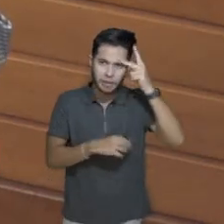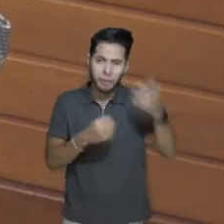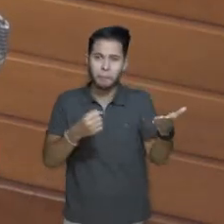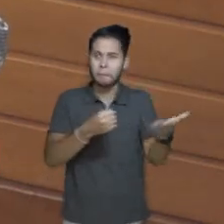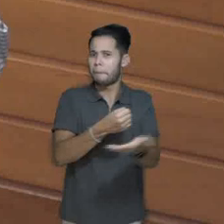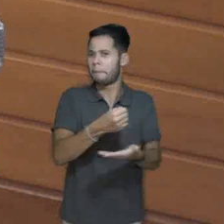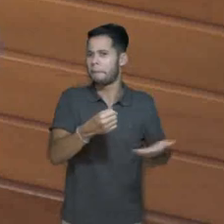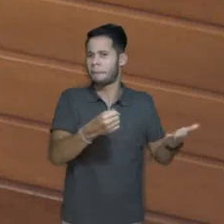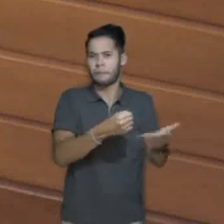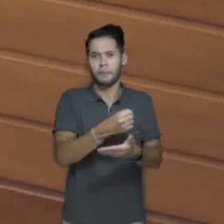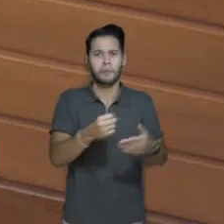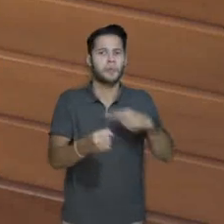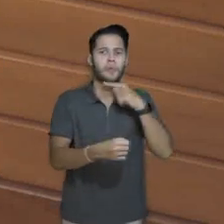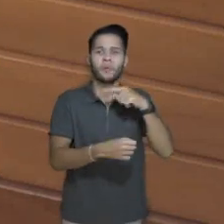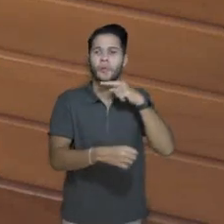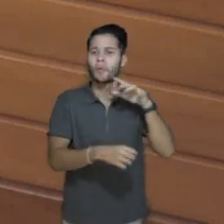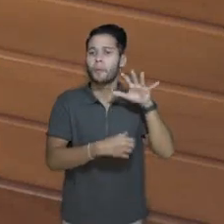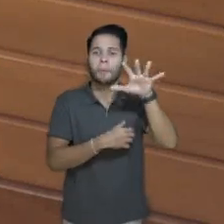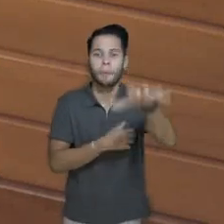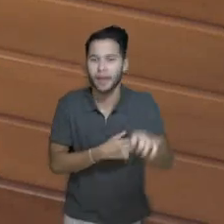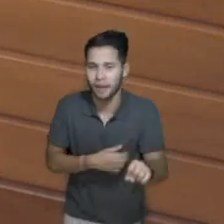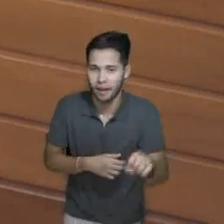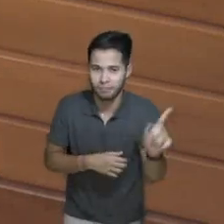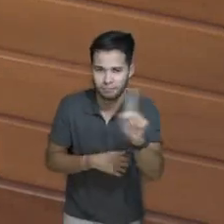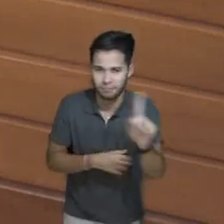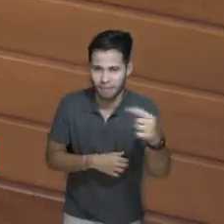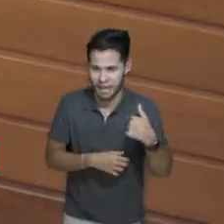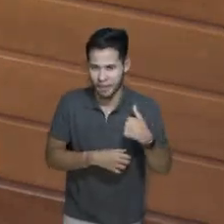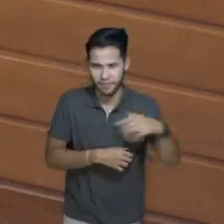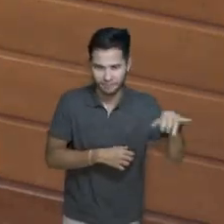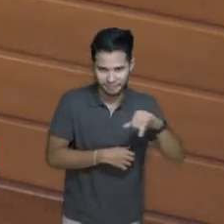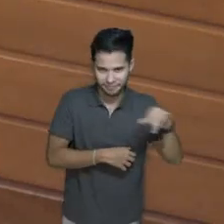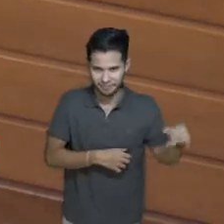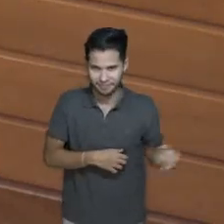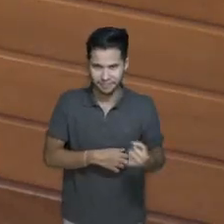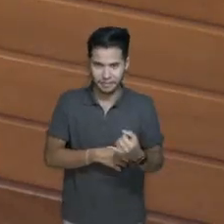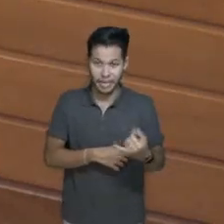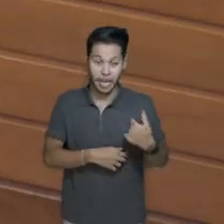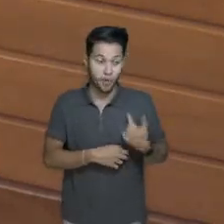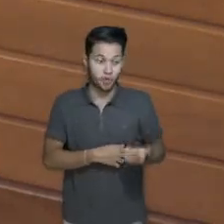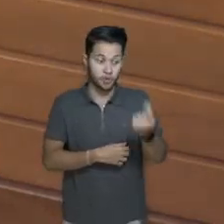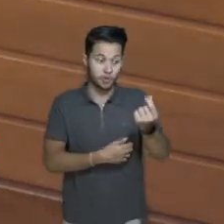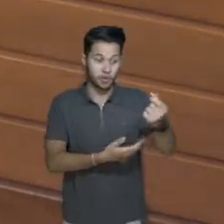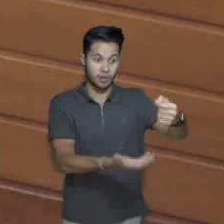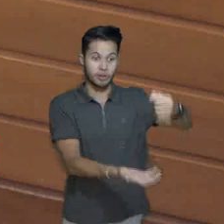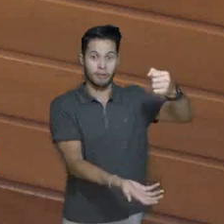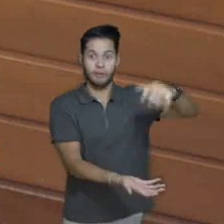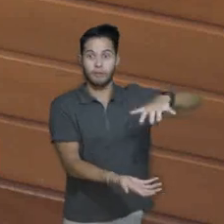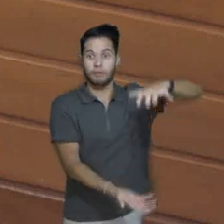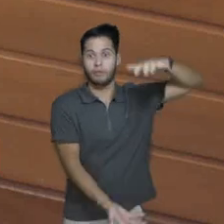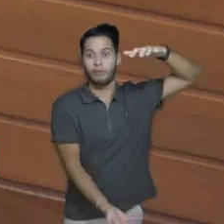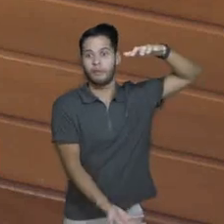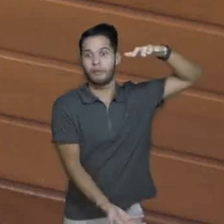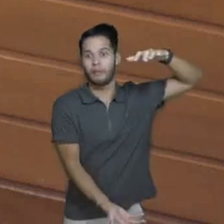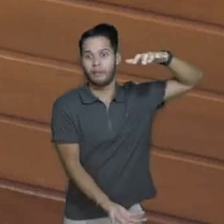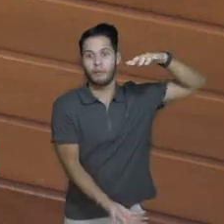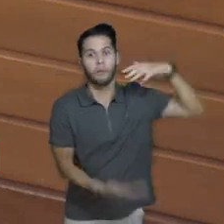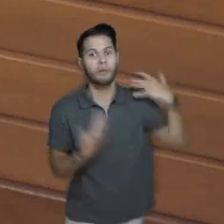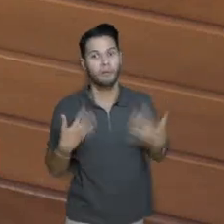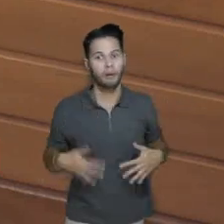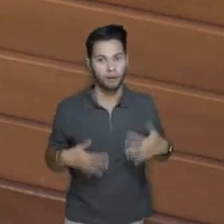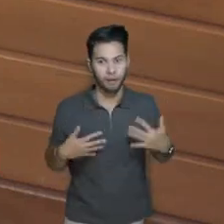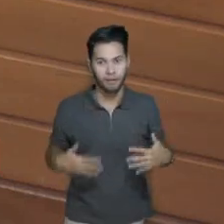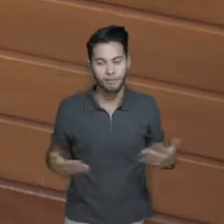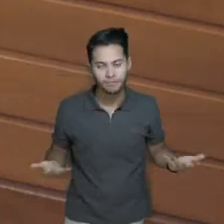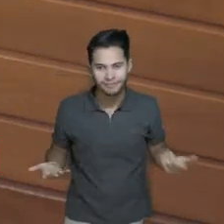muito pouca Vou arriscar vou ganhar muito a chance de eu ser pego é muito alta então